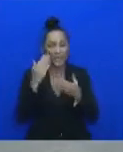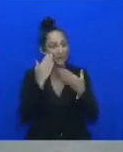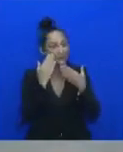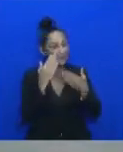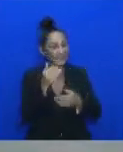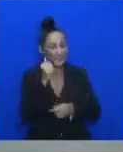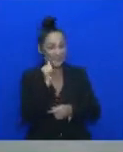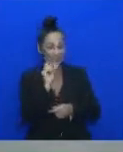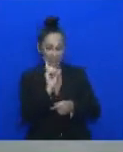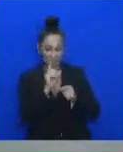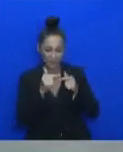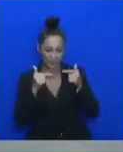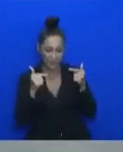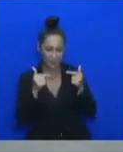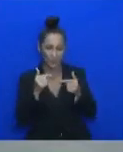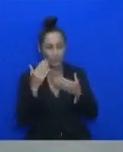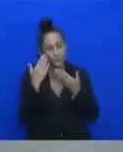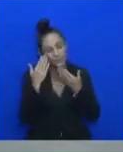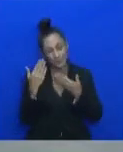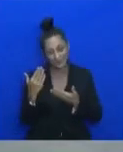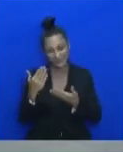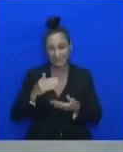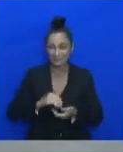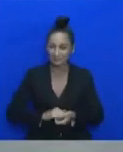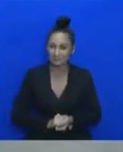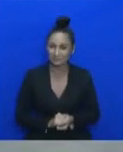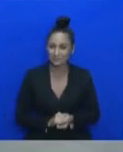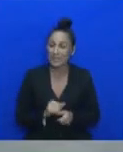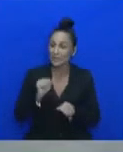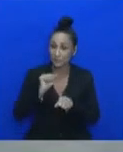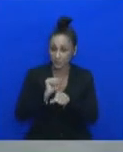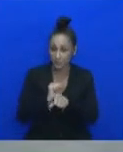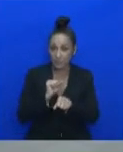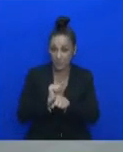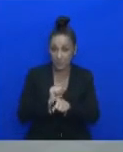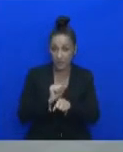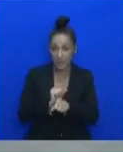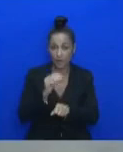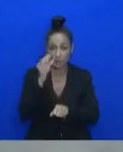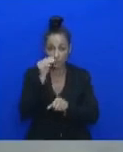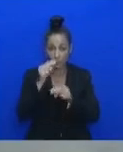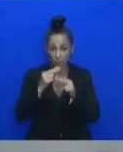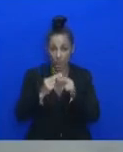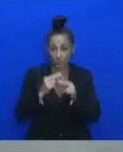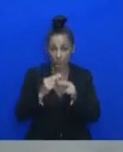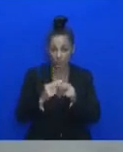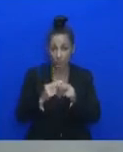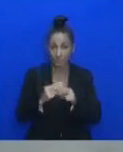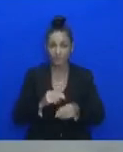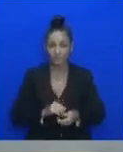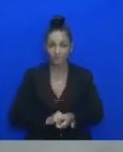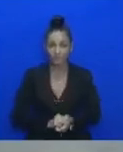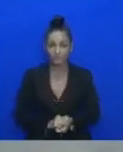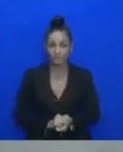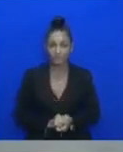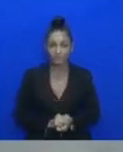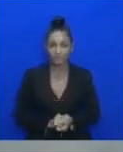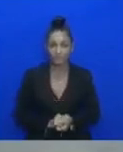Agradeço aqui a Beth, nossa garota da sorte. Muito obrigado por enquanto. Vamos aguardar os colegas da Caixa.